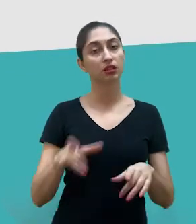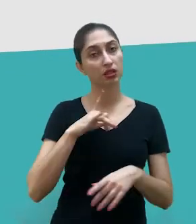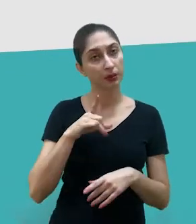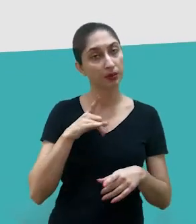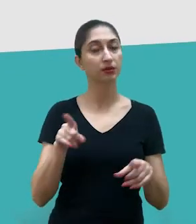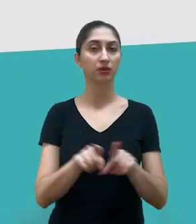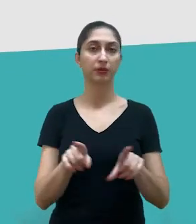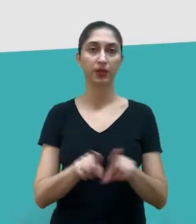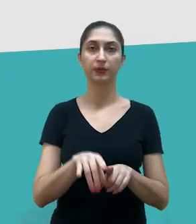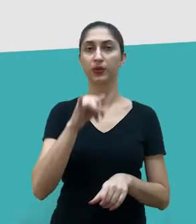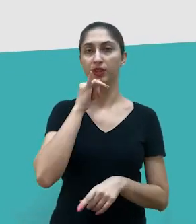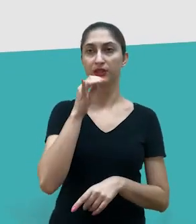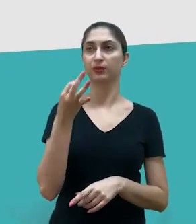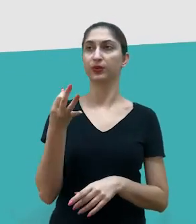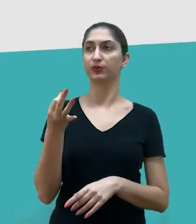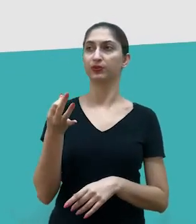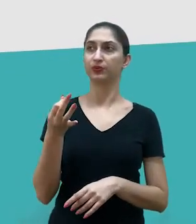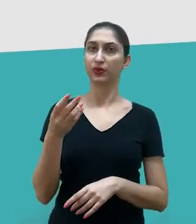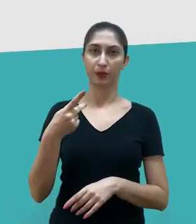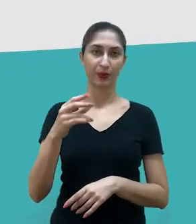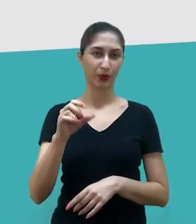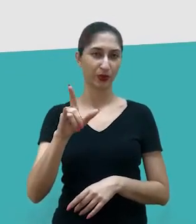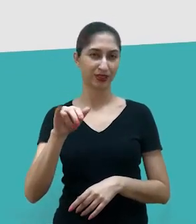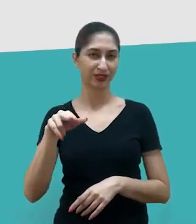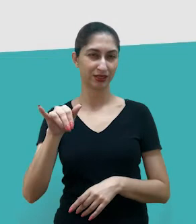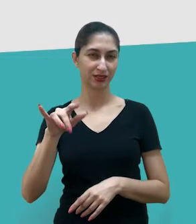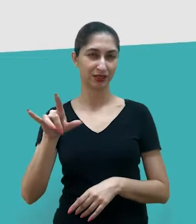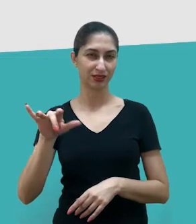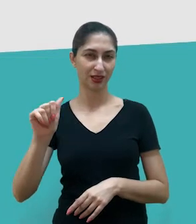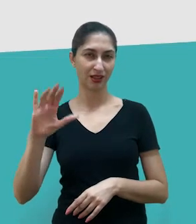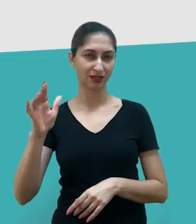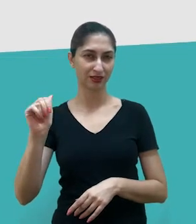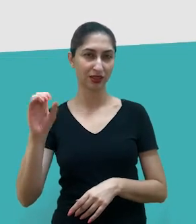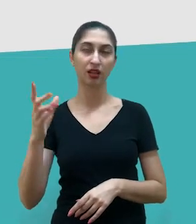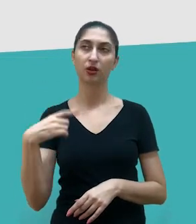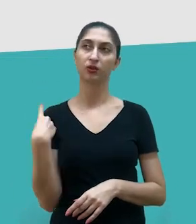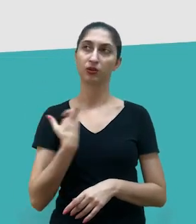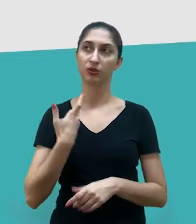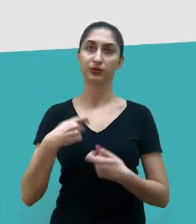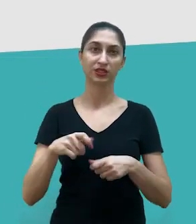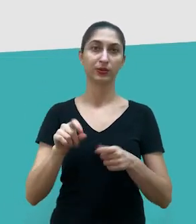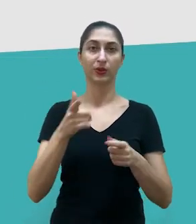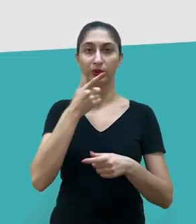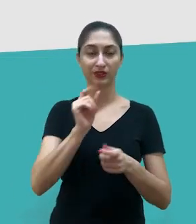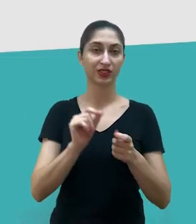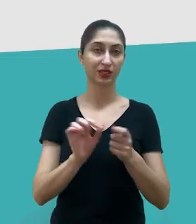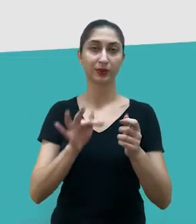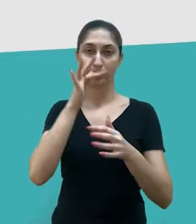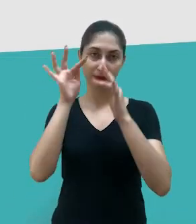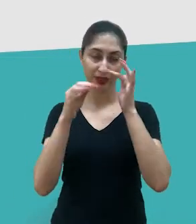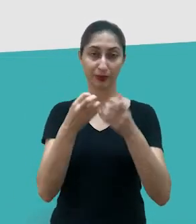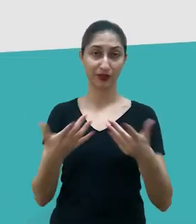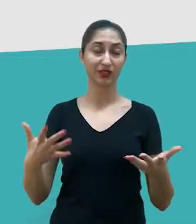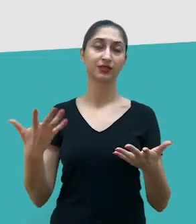do clima para a gente ter a primavera. Então, é muito interessante a gente pensar que eu, indivíduo,